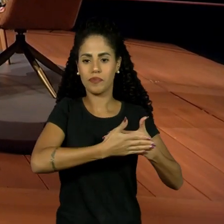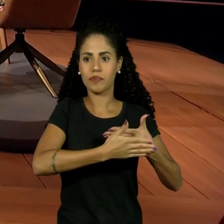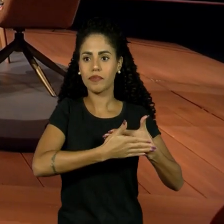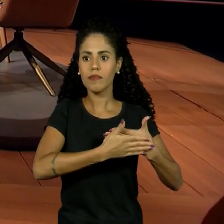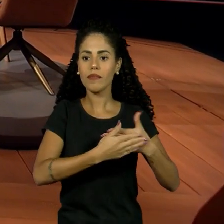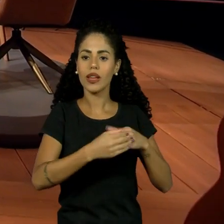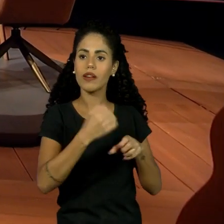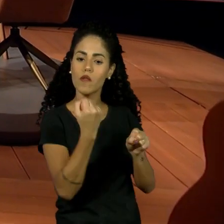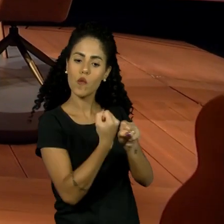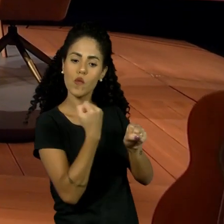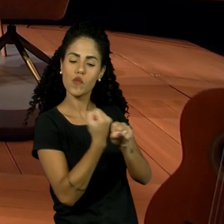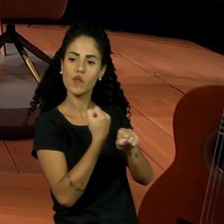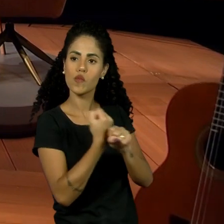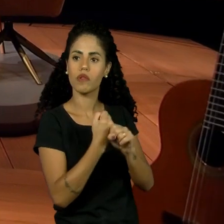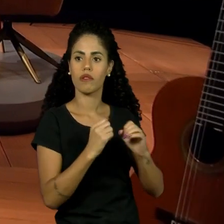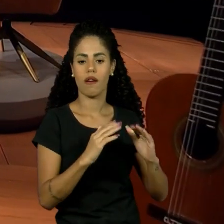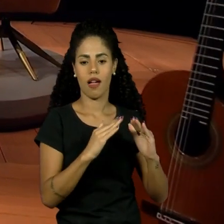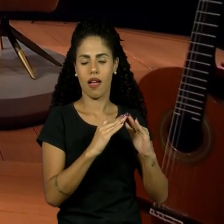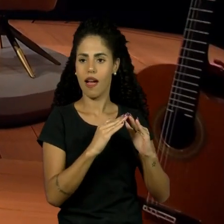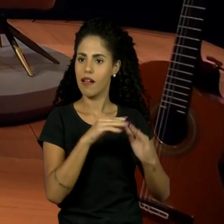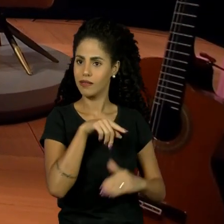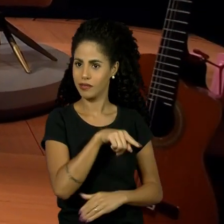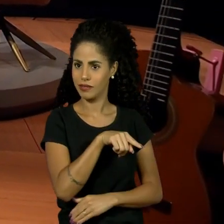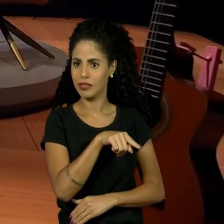construindo casas, que também é engenheiro